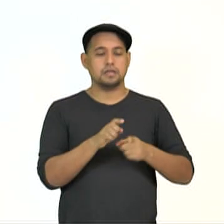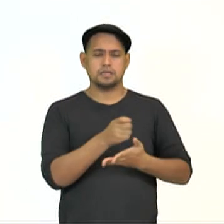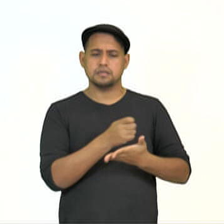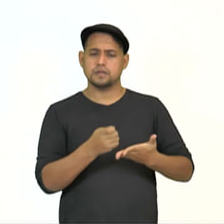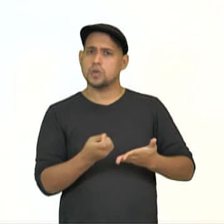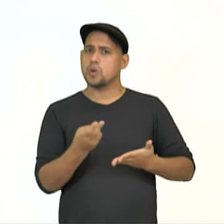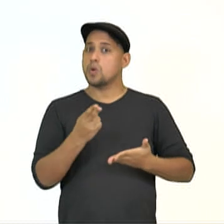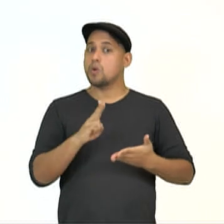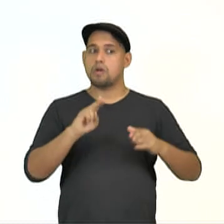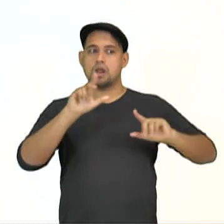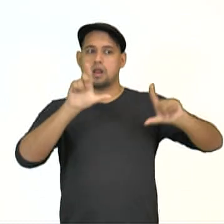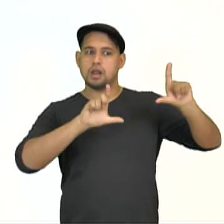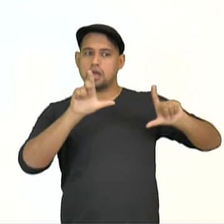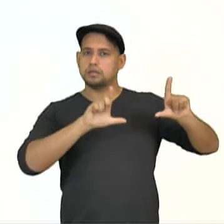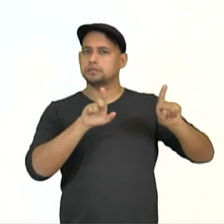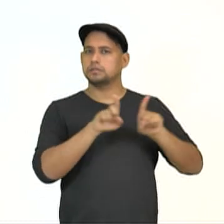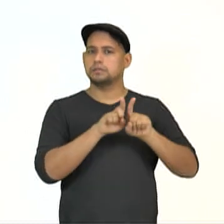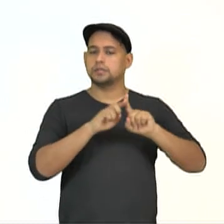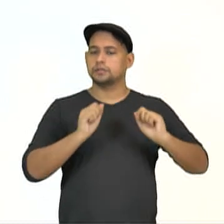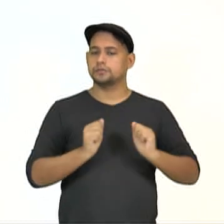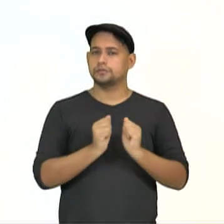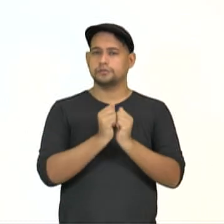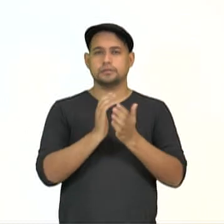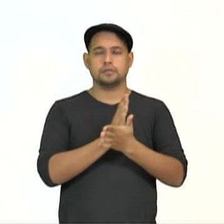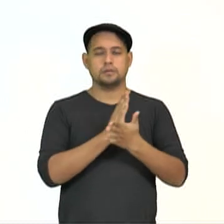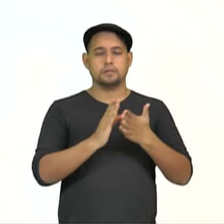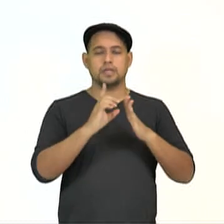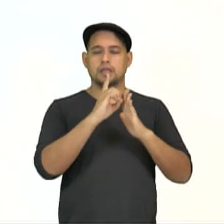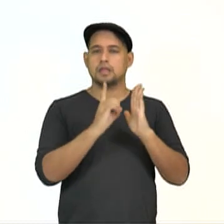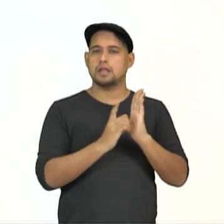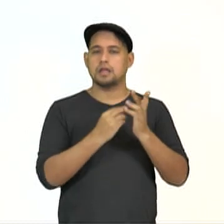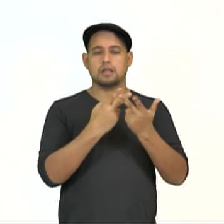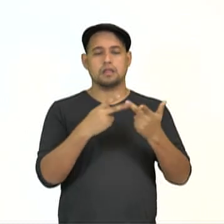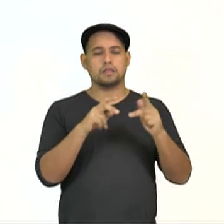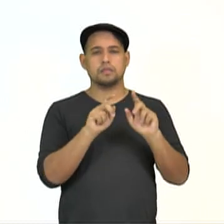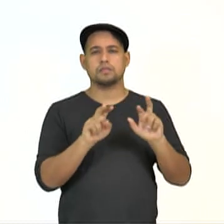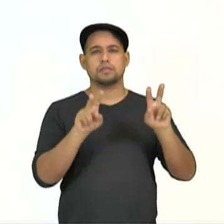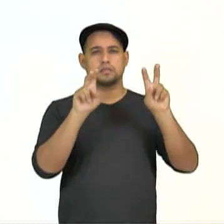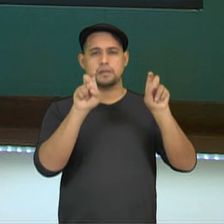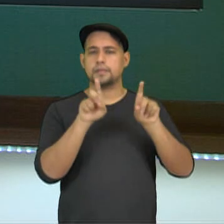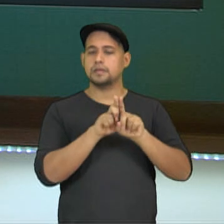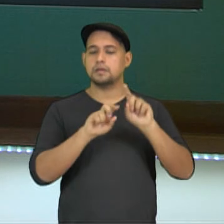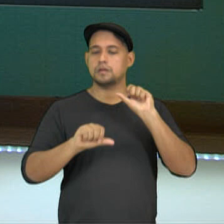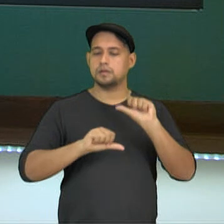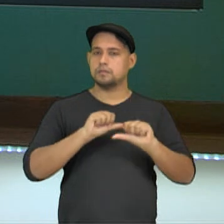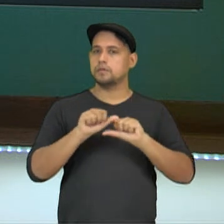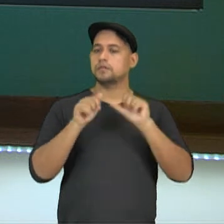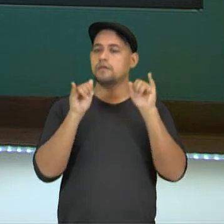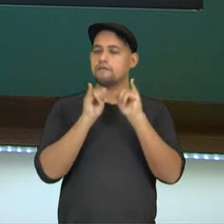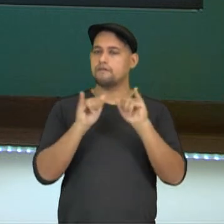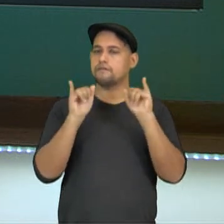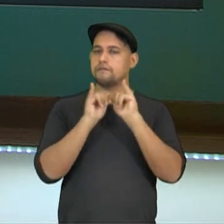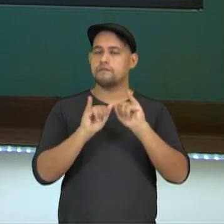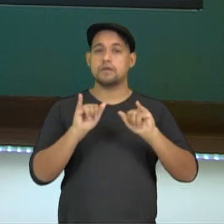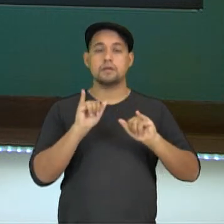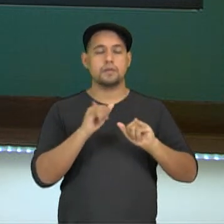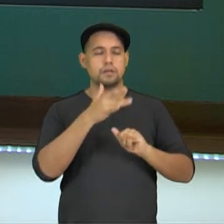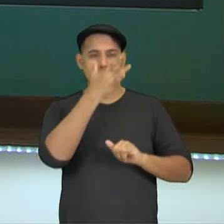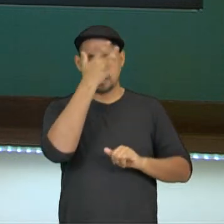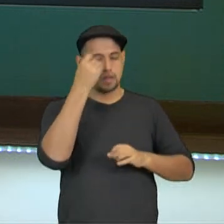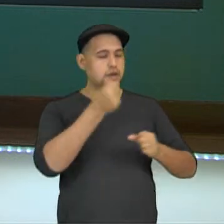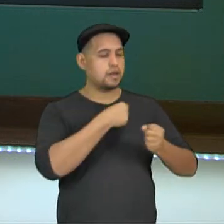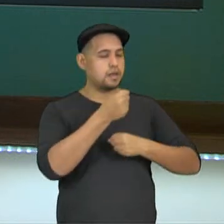ou televisivo, que junta algumas declarações de um mesmo tema e o transforma em informação para o